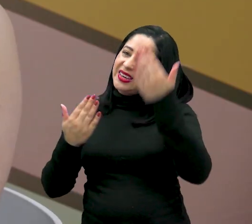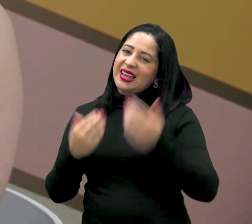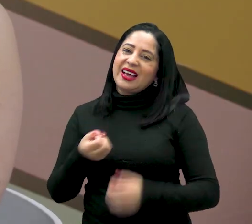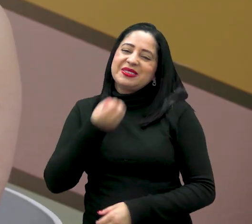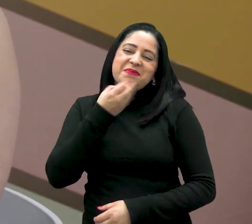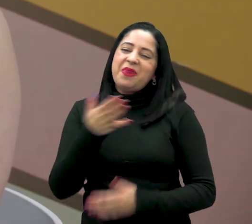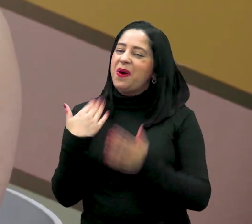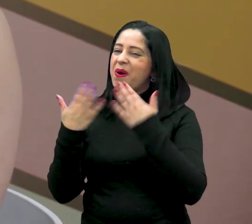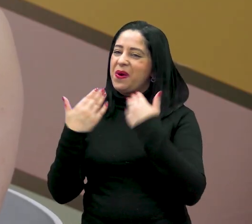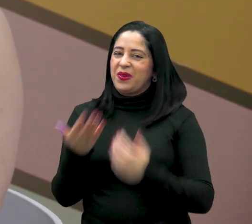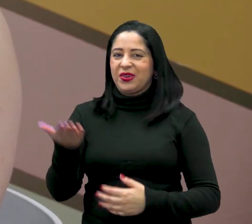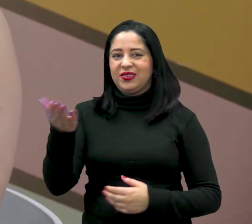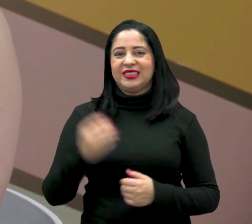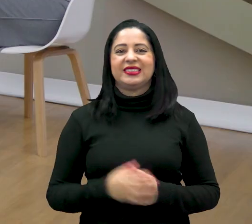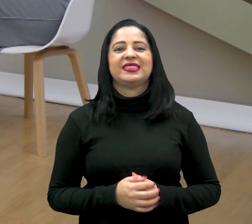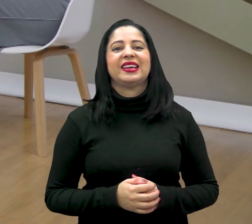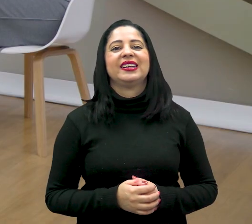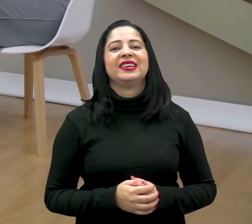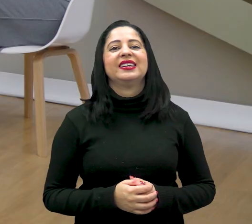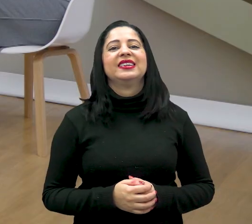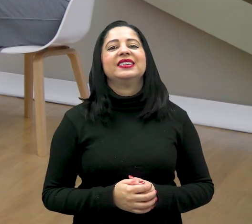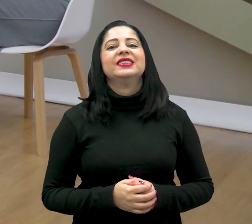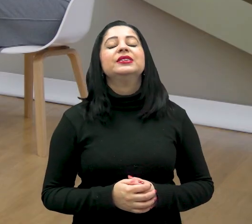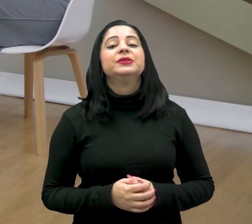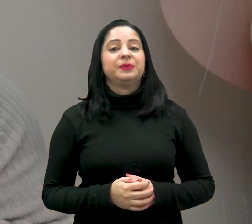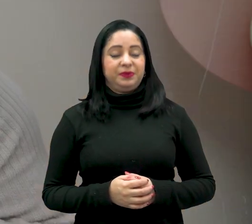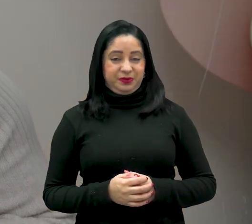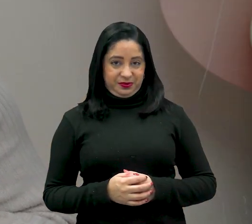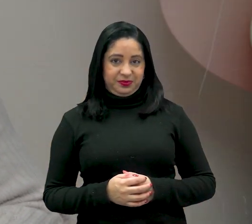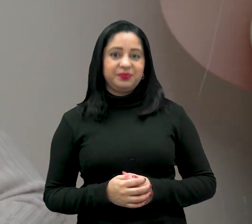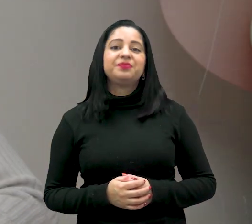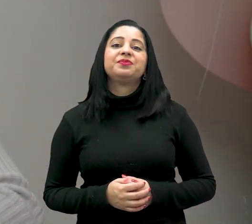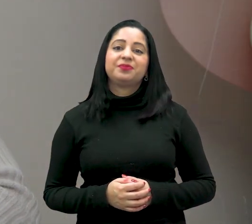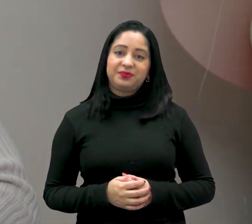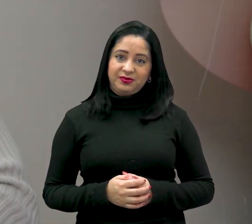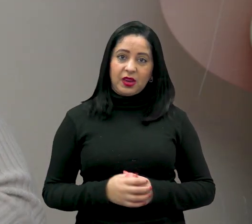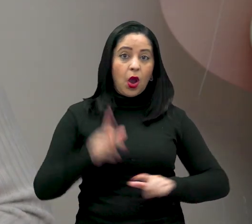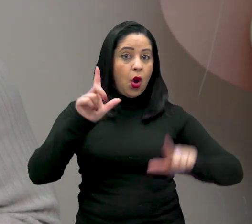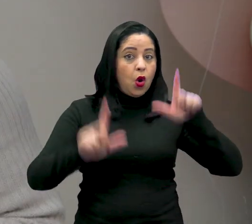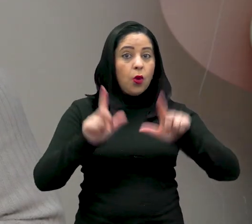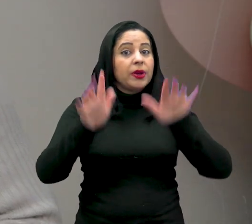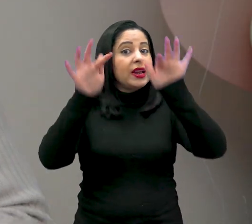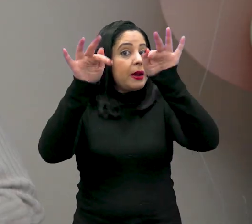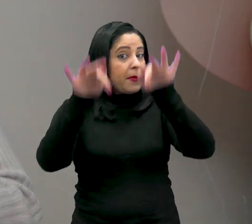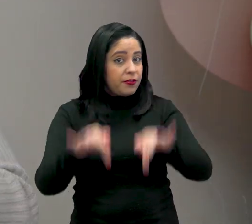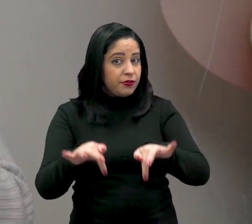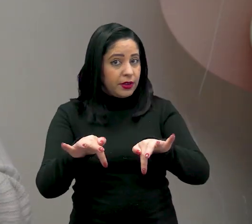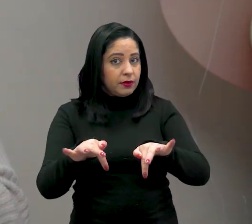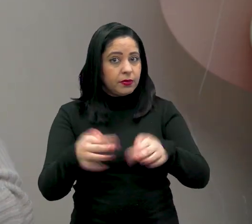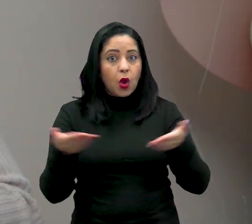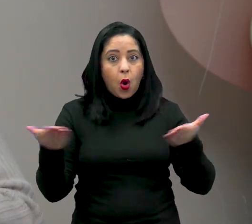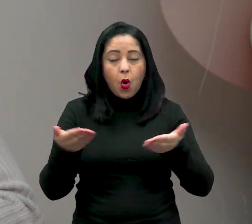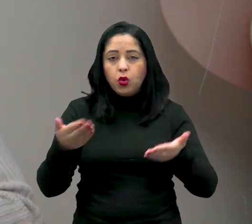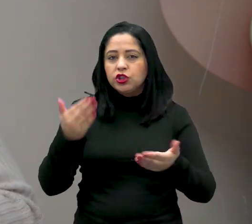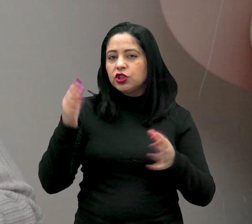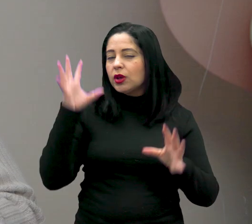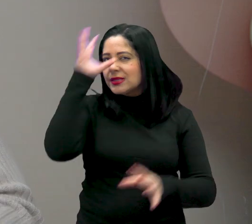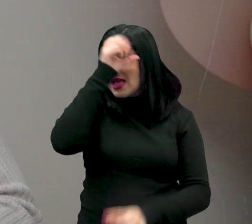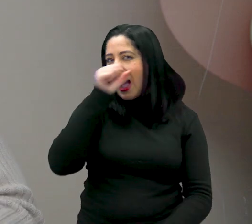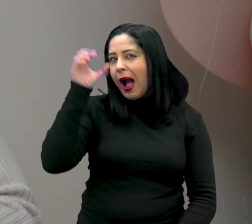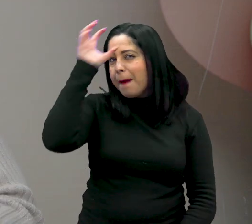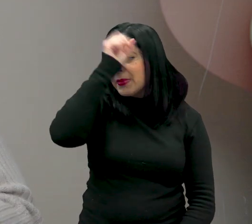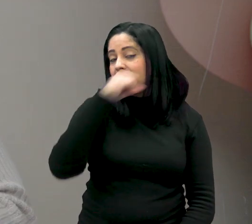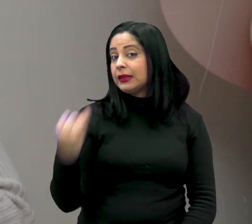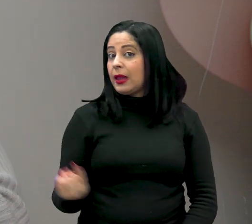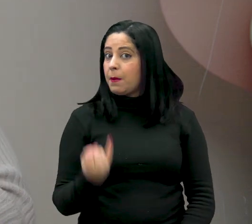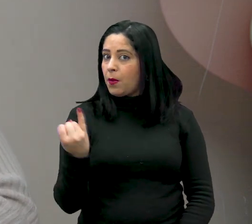foi uma delícia estar aqui com você. Que bom, a gente também adorou. Até a próxima. Obrigada. Bom, pessoal, é isso. O programa de hoje a gente então entendeu melhor a